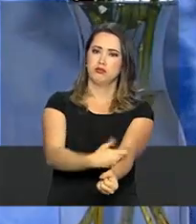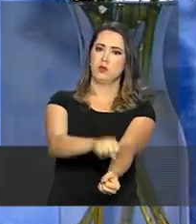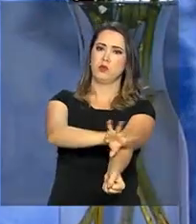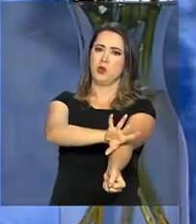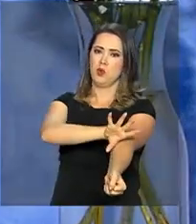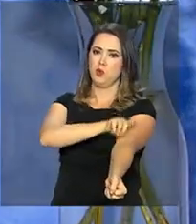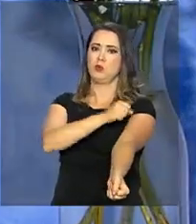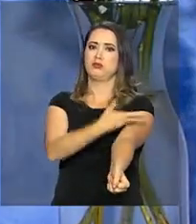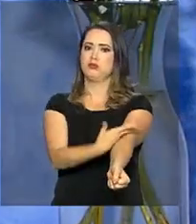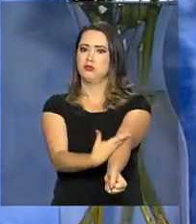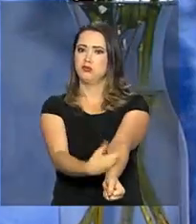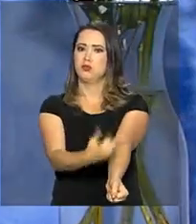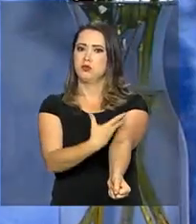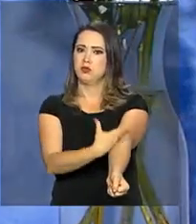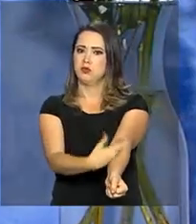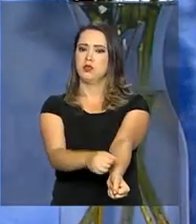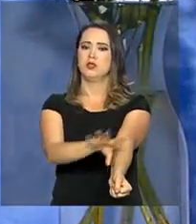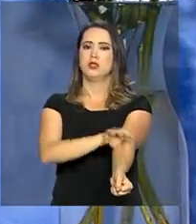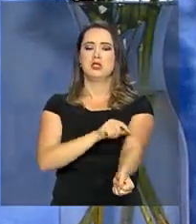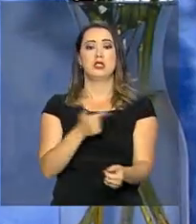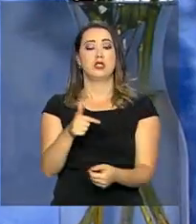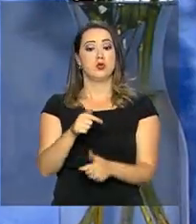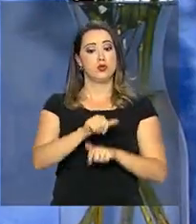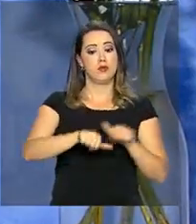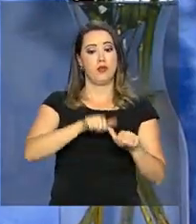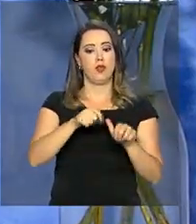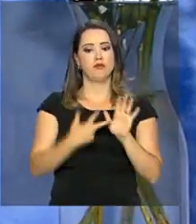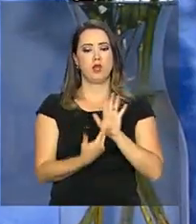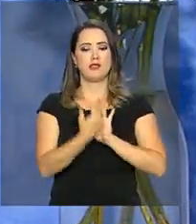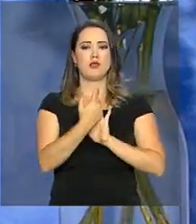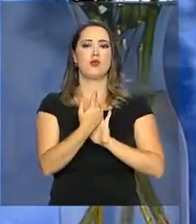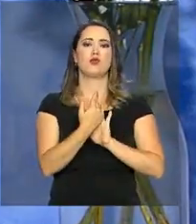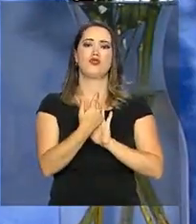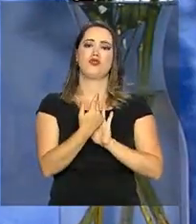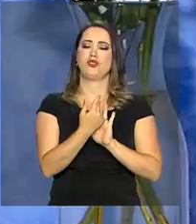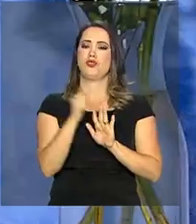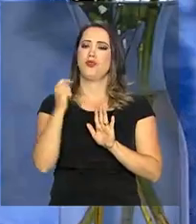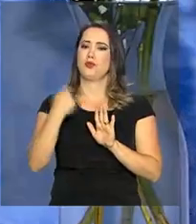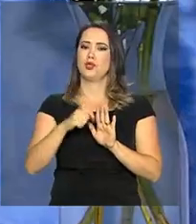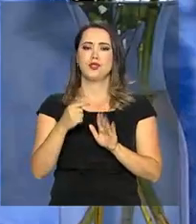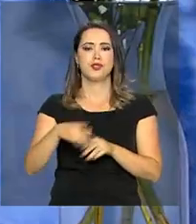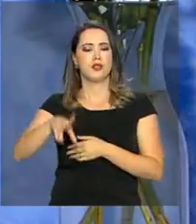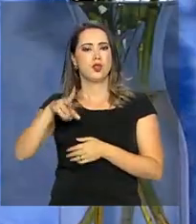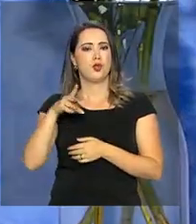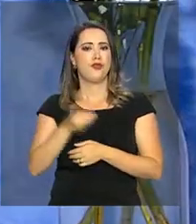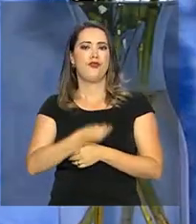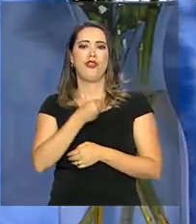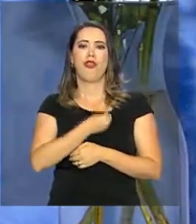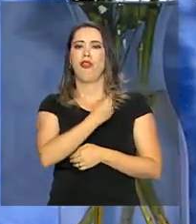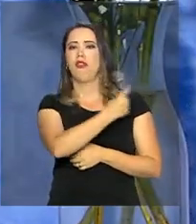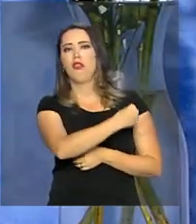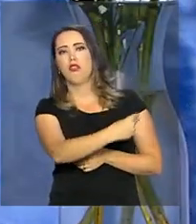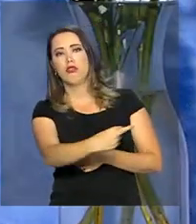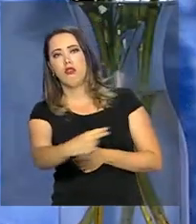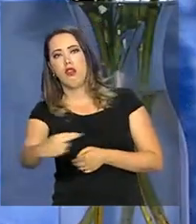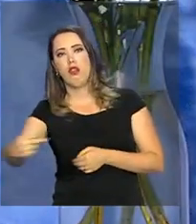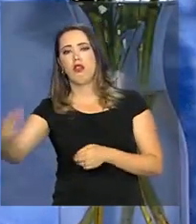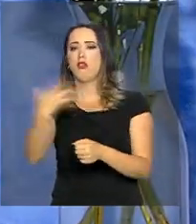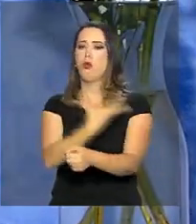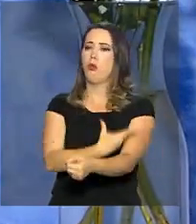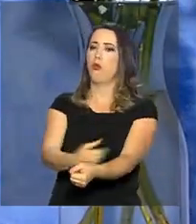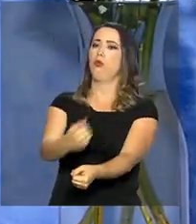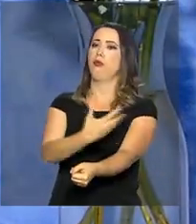transplante esse tratamento é pro resto da vida e é muito difícil é muito doloroso é muito